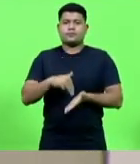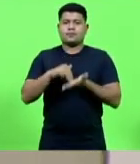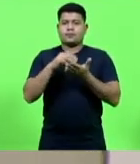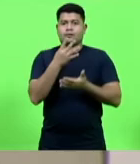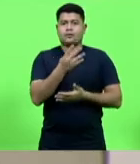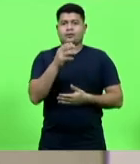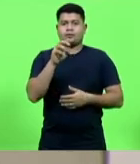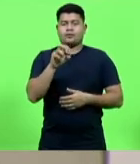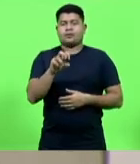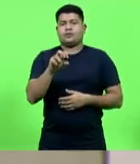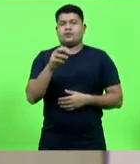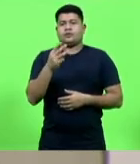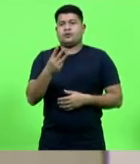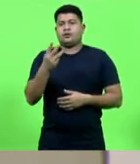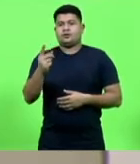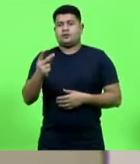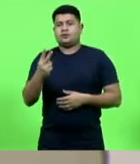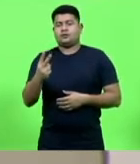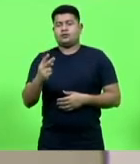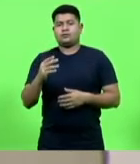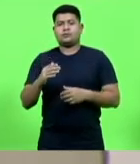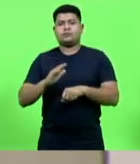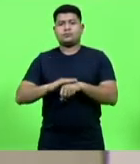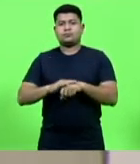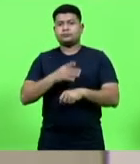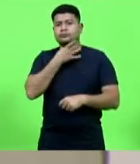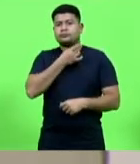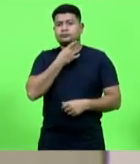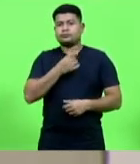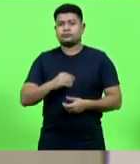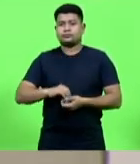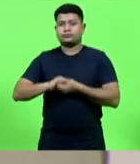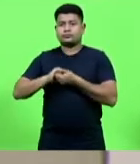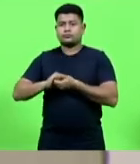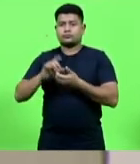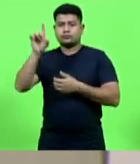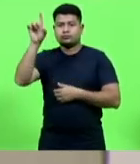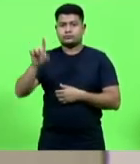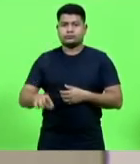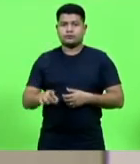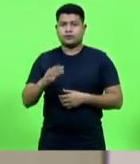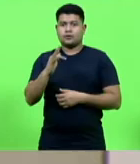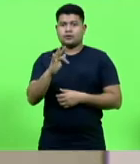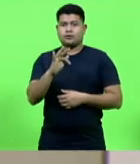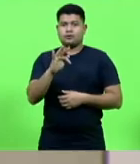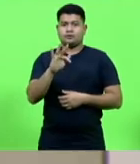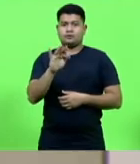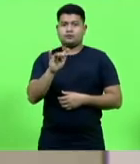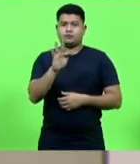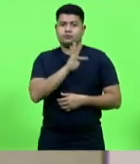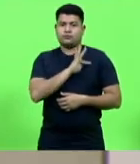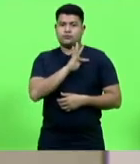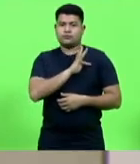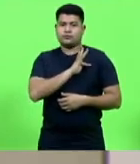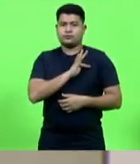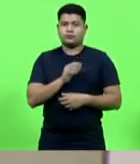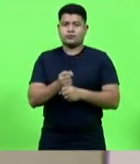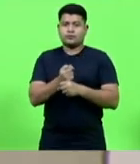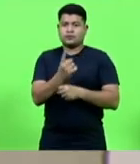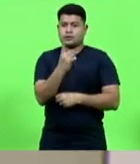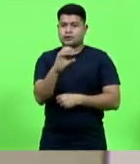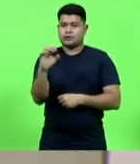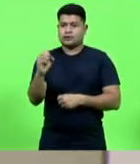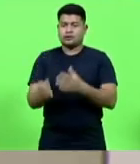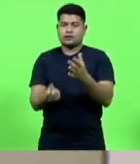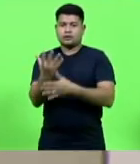432, autor deputado Valdir Cobalchini, cumprimentando a diretoria do Figueirense Futebol Clube pelos 100 anos da referida entidade.